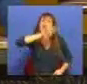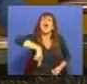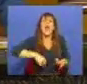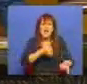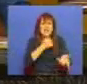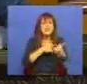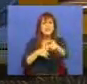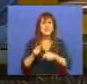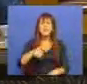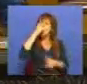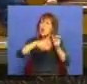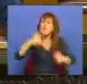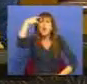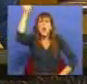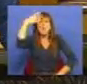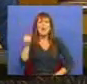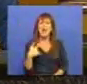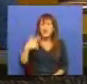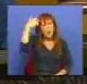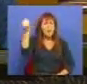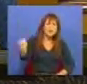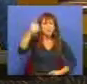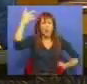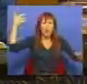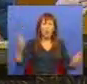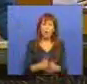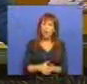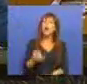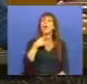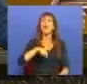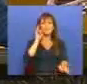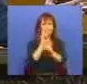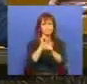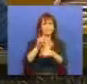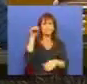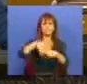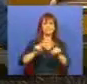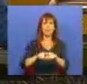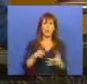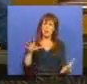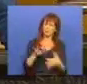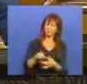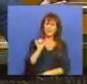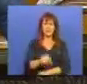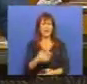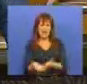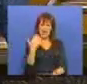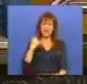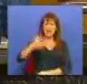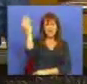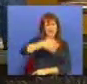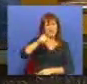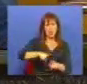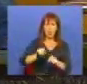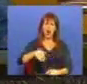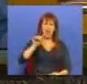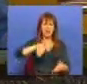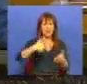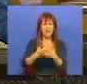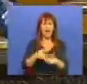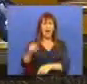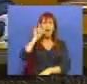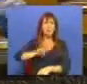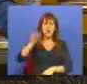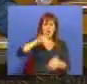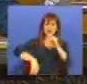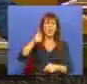decide quando é que o povo compreende e não compreende? Voltamos ao voto censitário? Retiramos o direito de voto às mulheres e a